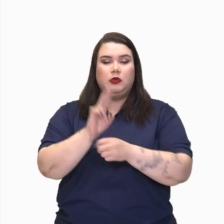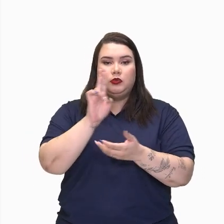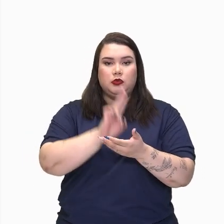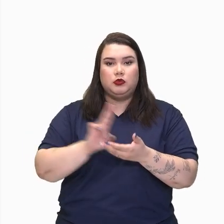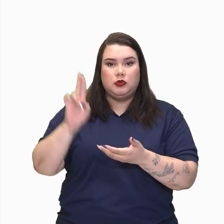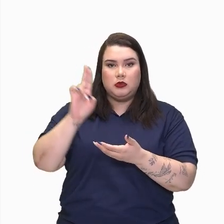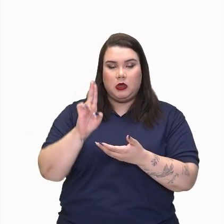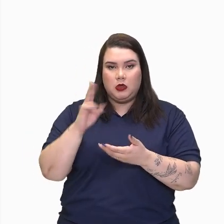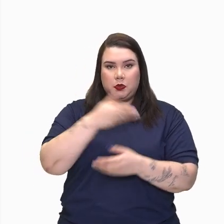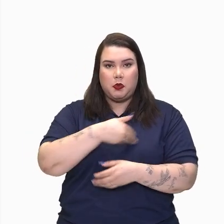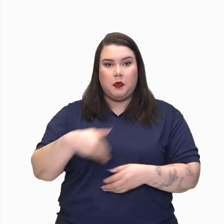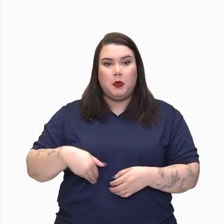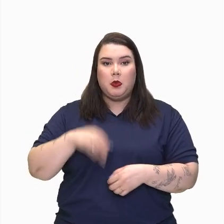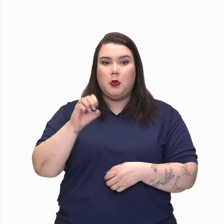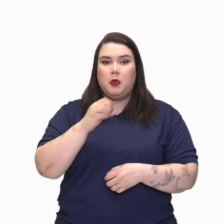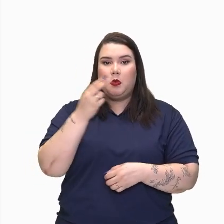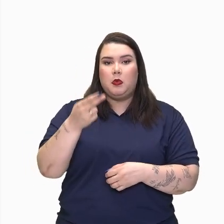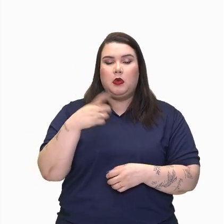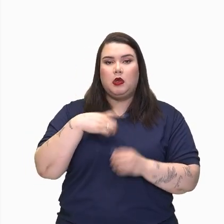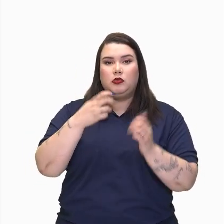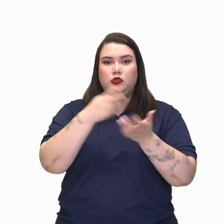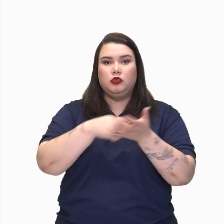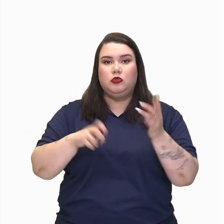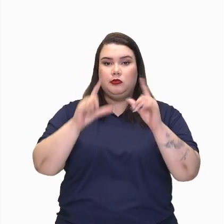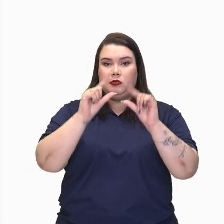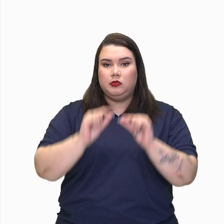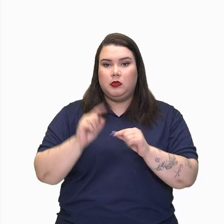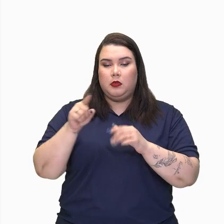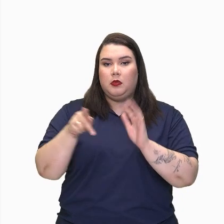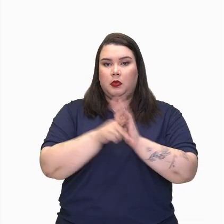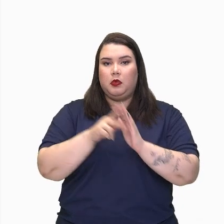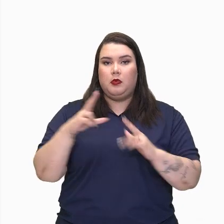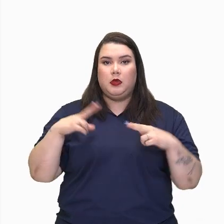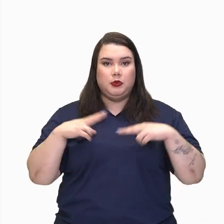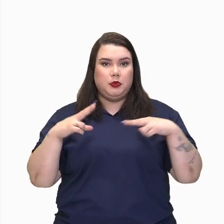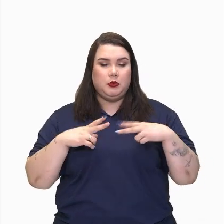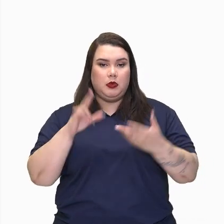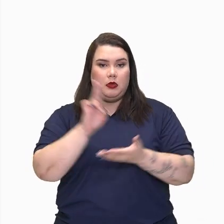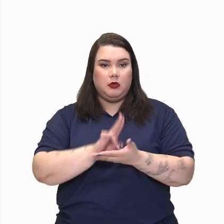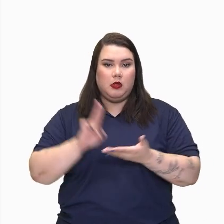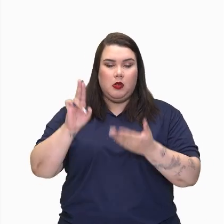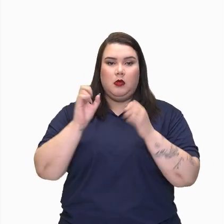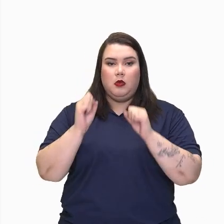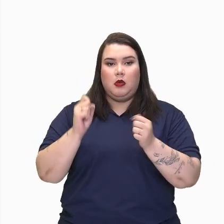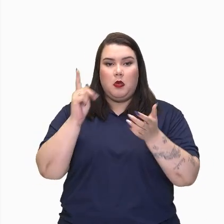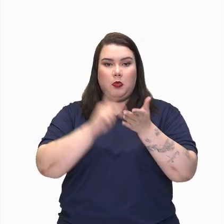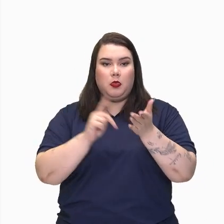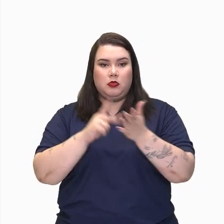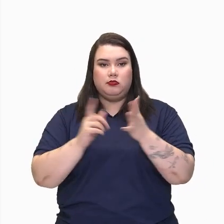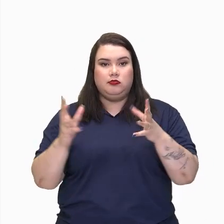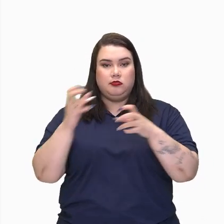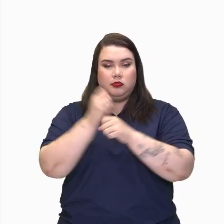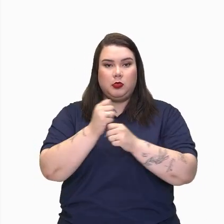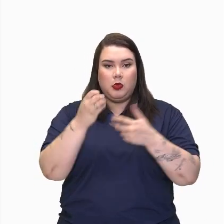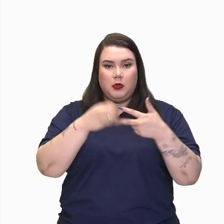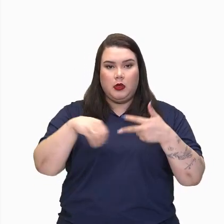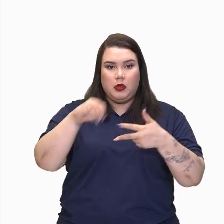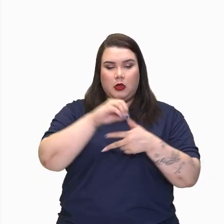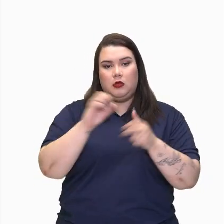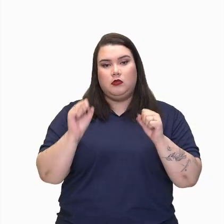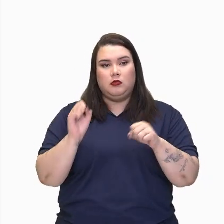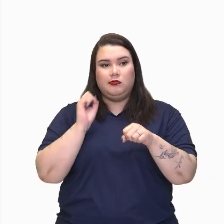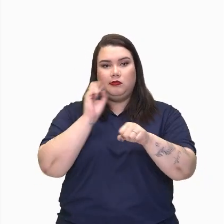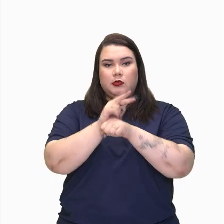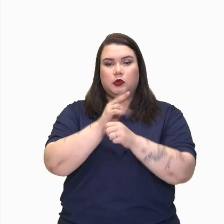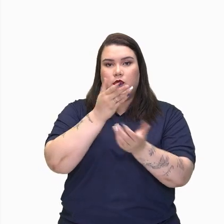universidades privadas. Com a nota do Enem, você pode ali ter acesso à bolsa de estudos em universidades privadas e agora até mesmo